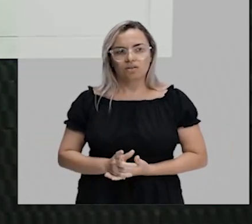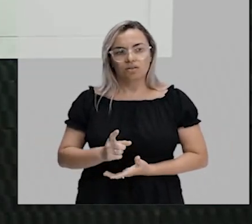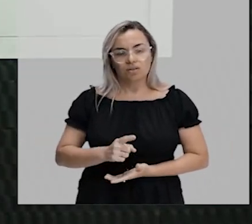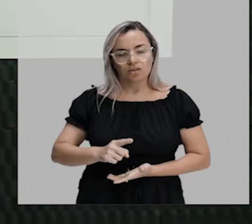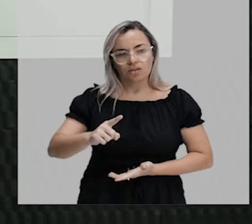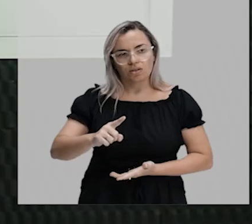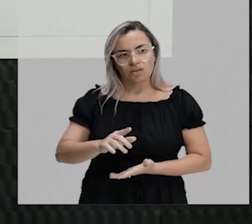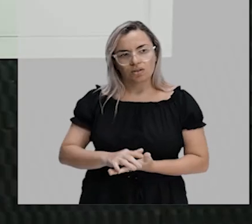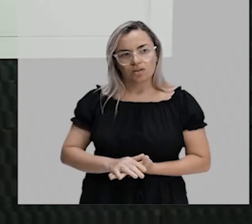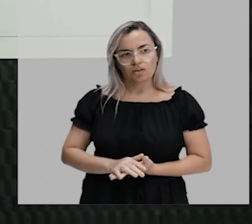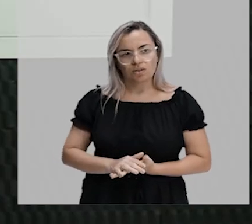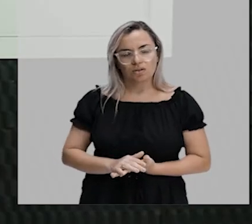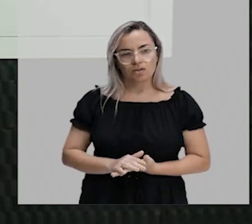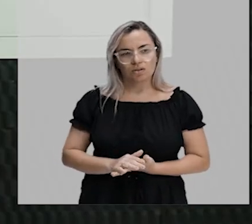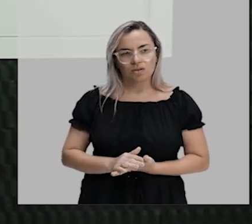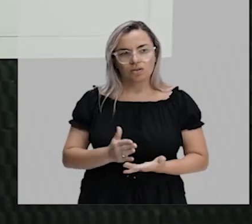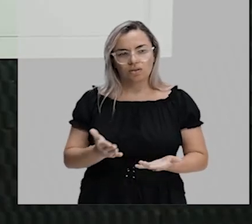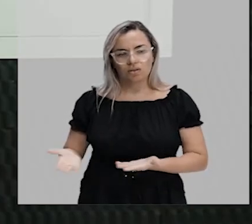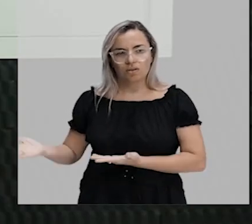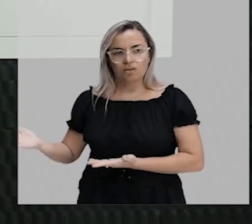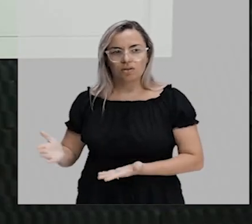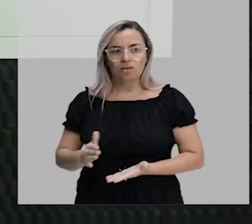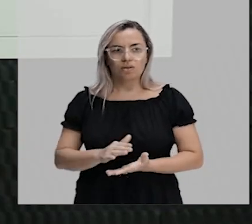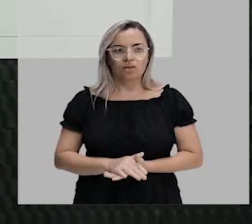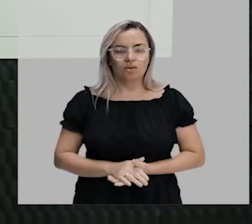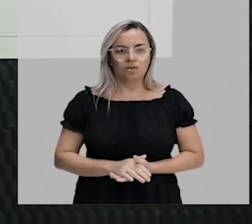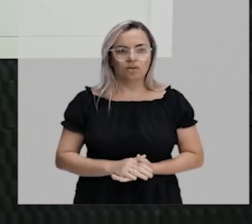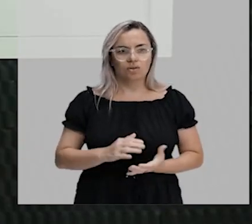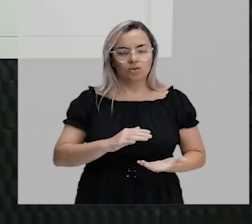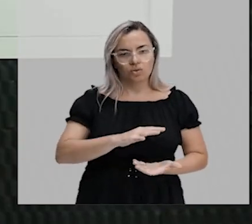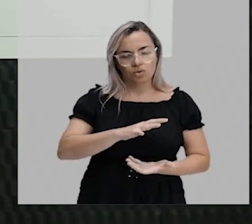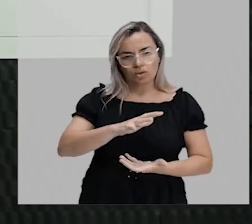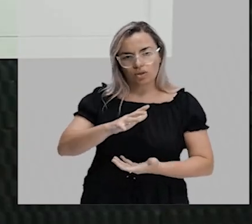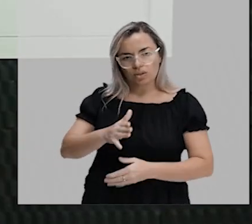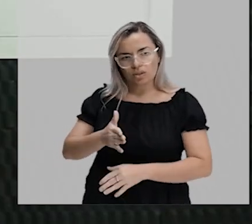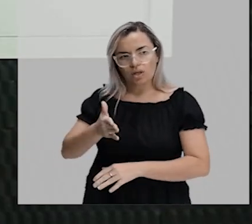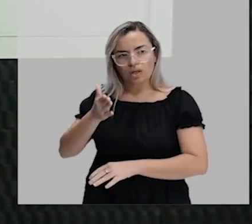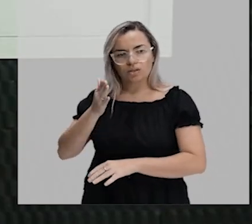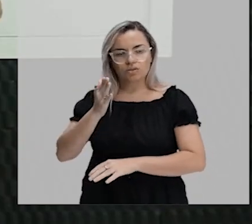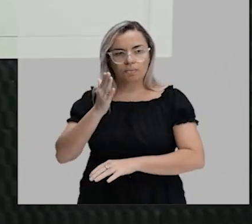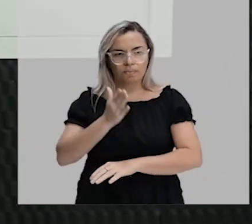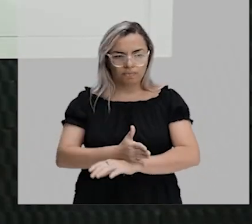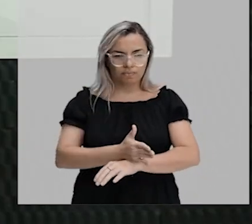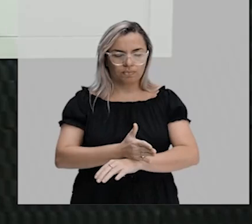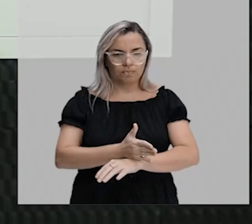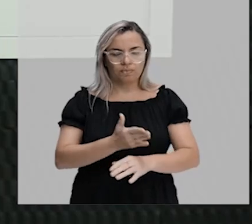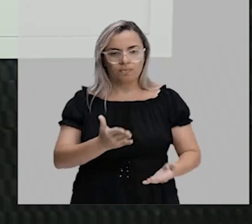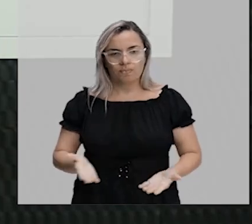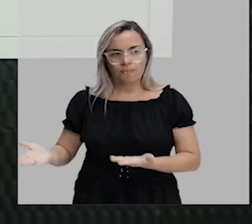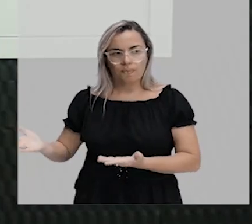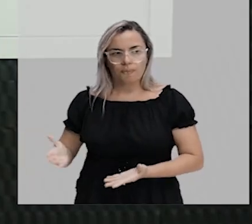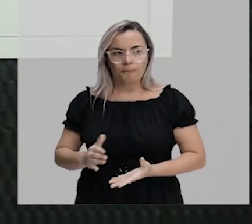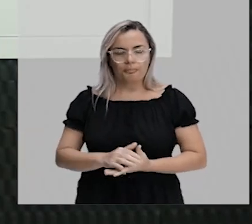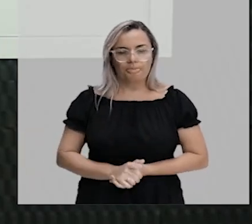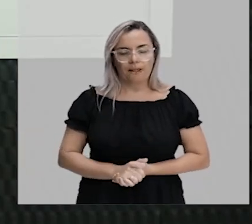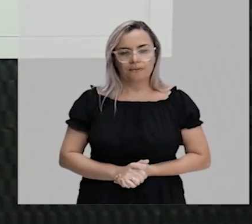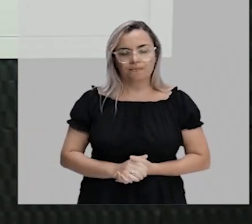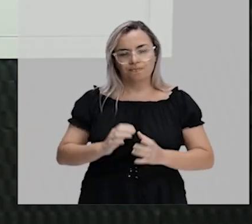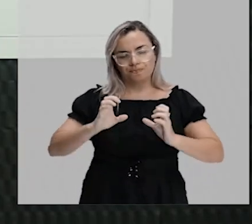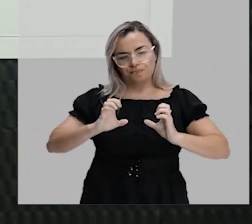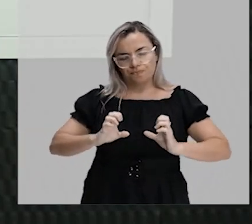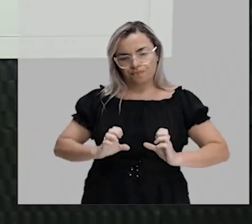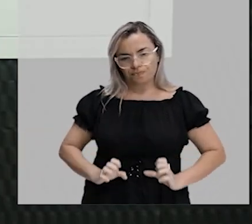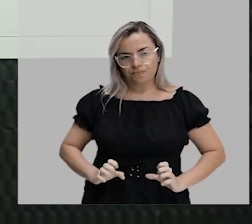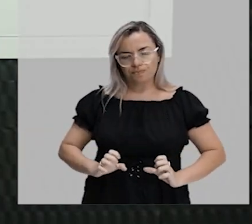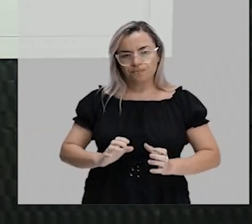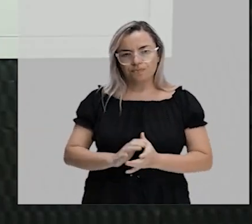no medievo, no mundo medieval, ok? Este elemento aqui da ética, ele já